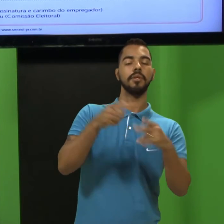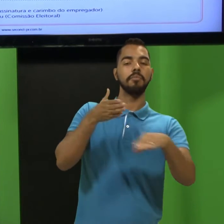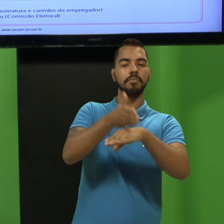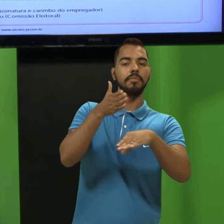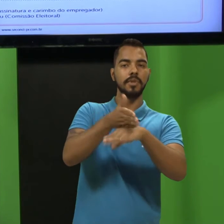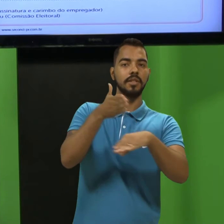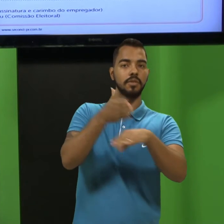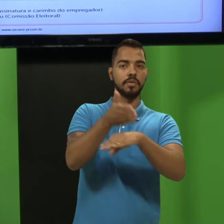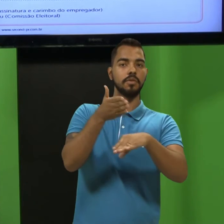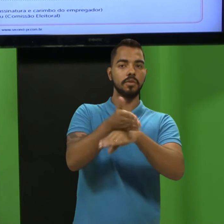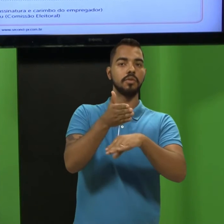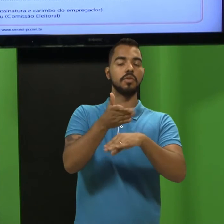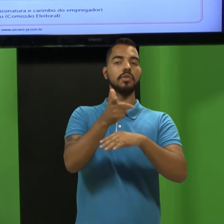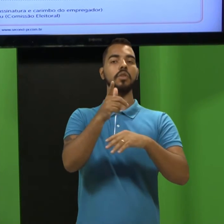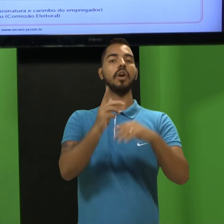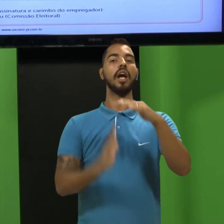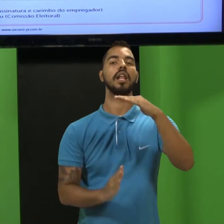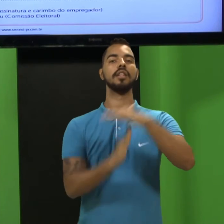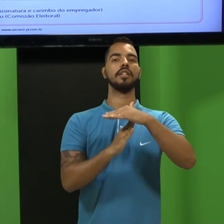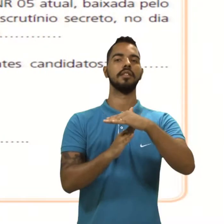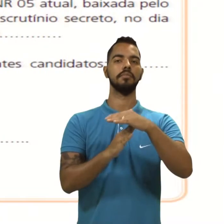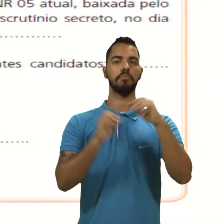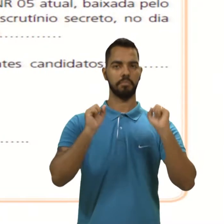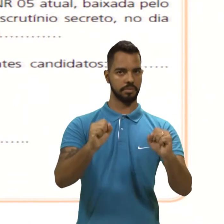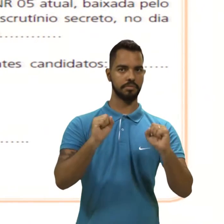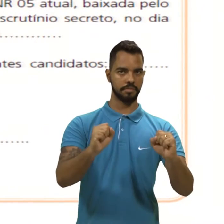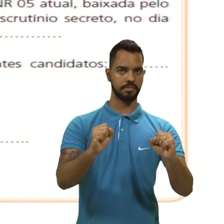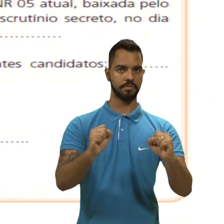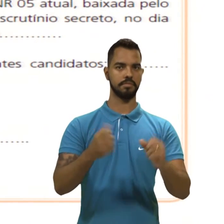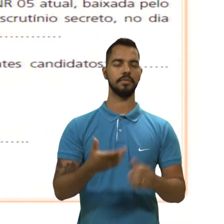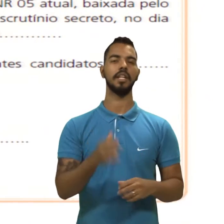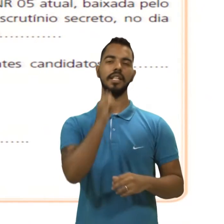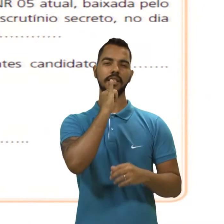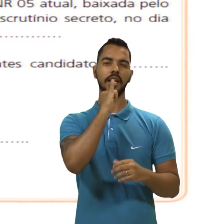exemplo dessa convocação.